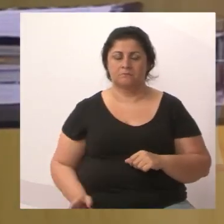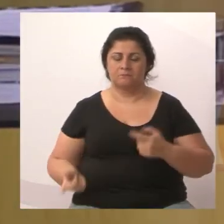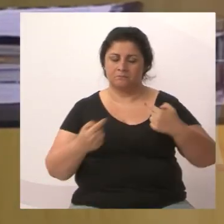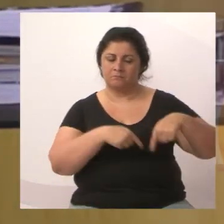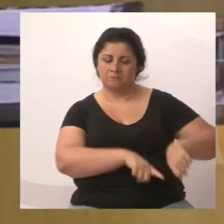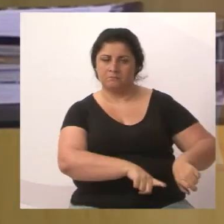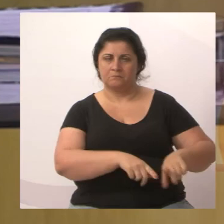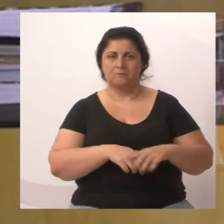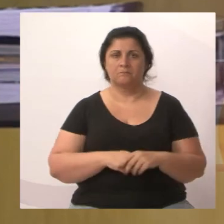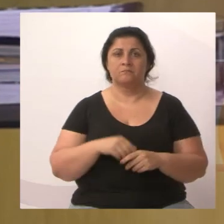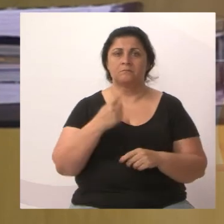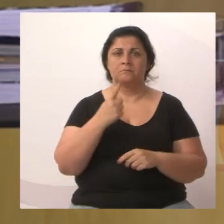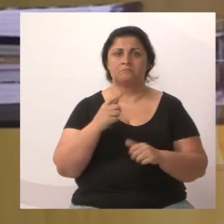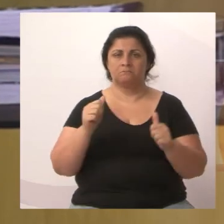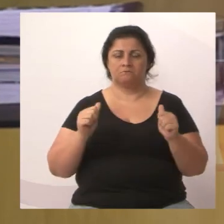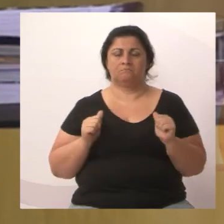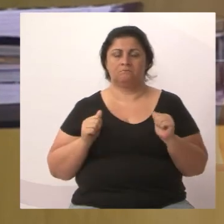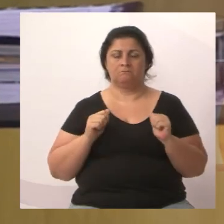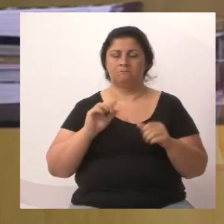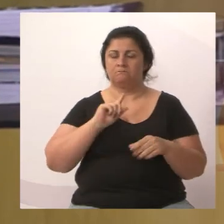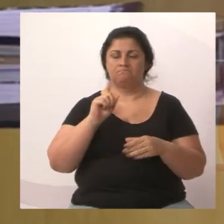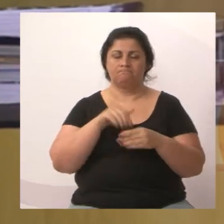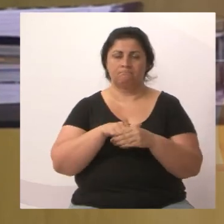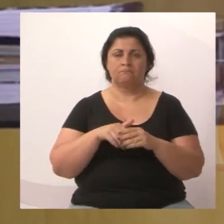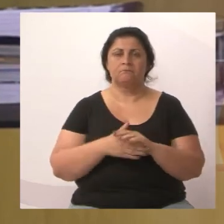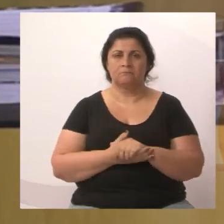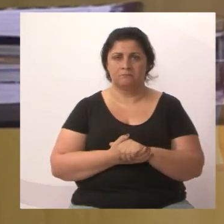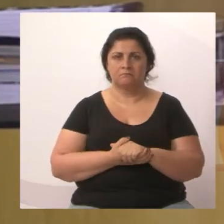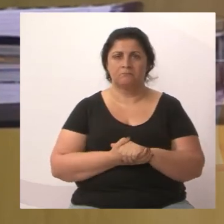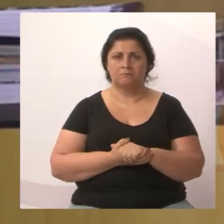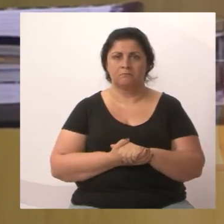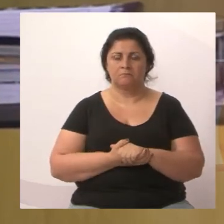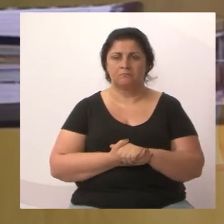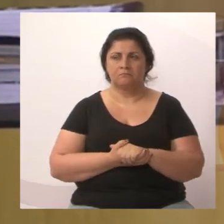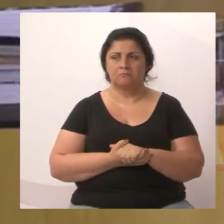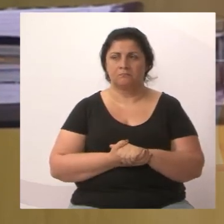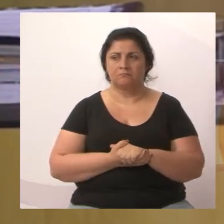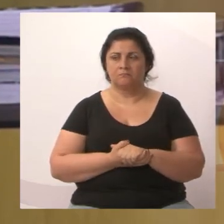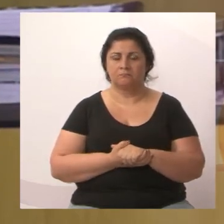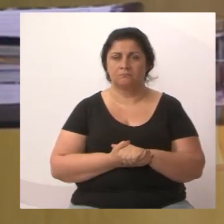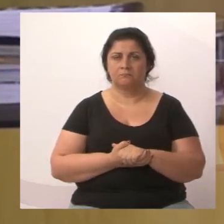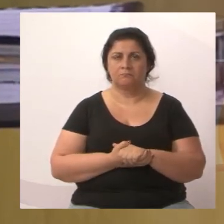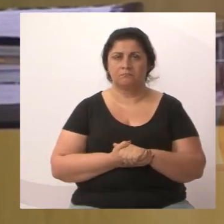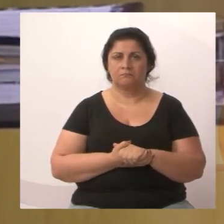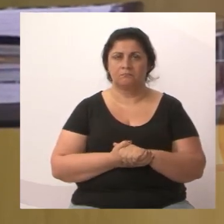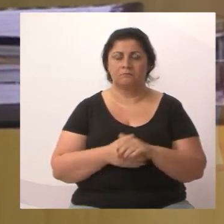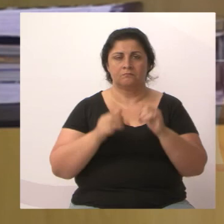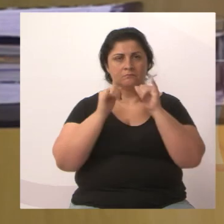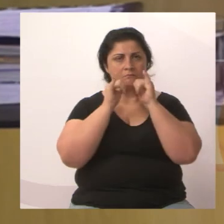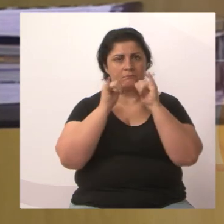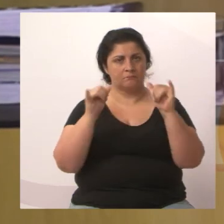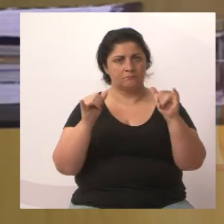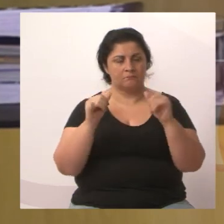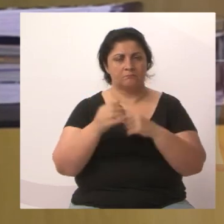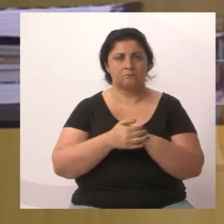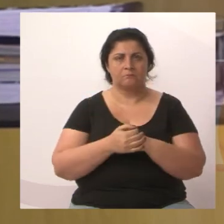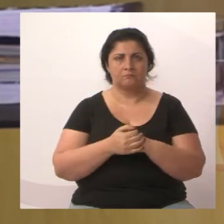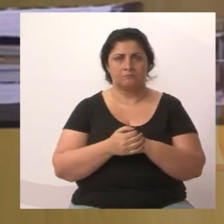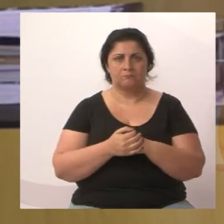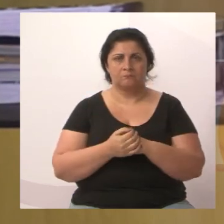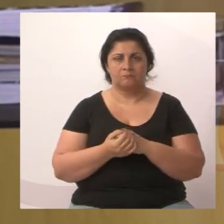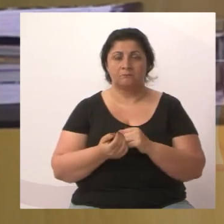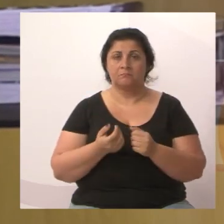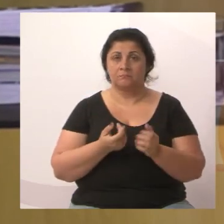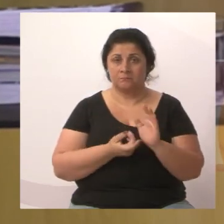discordaram e 1 se absteve do parecer do Tribunal de Contas. Deste modo, proclamo que as contas do